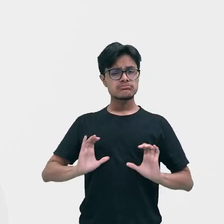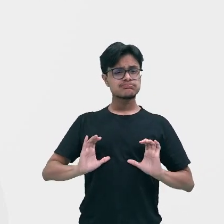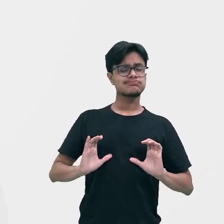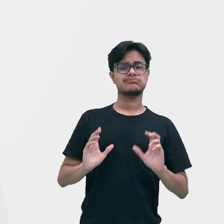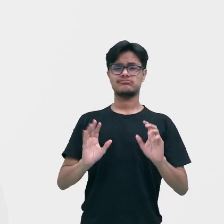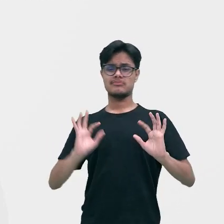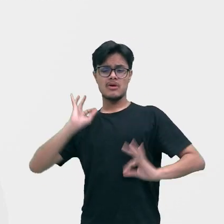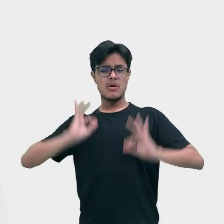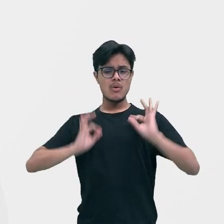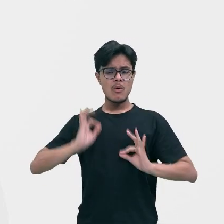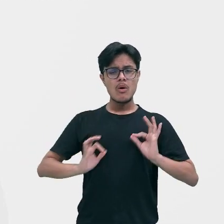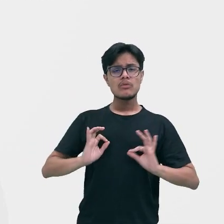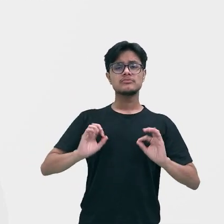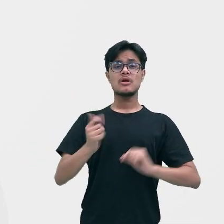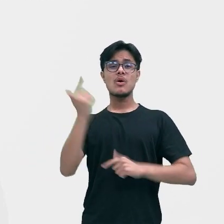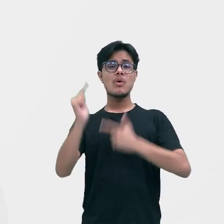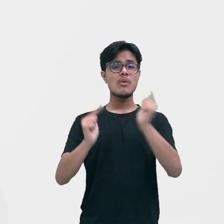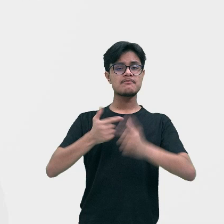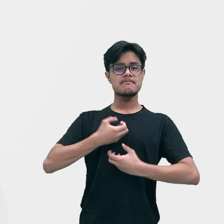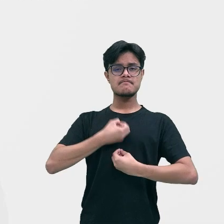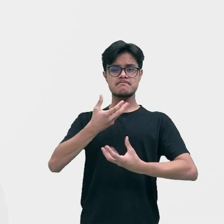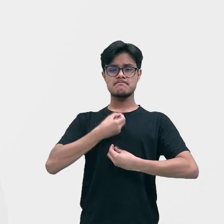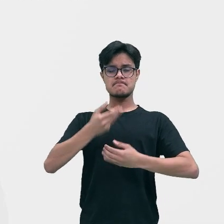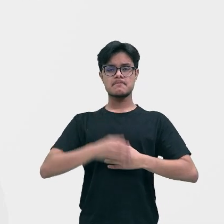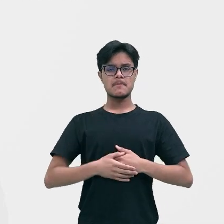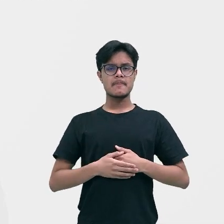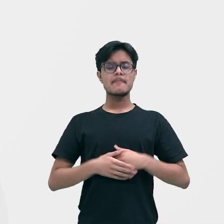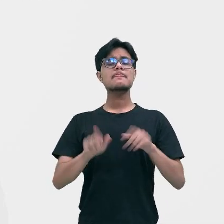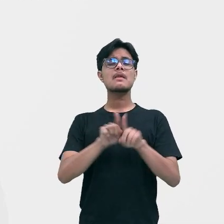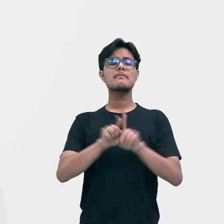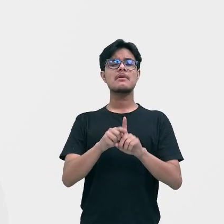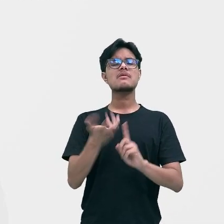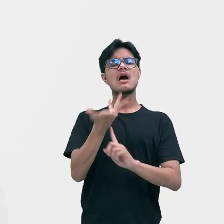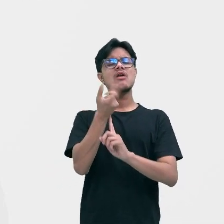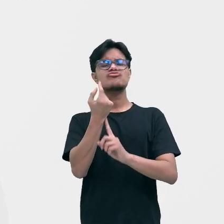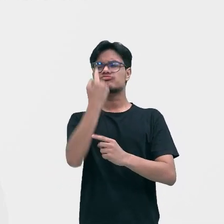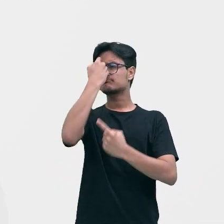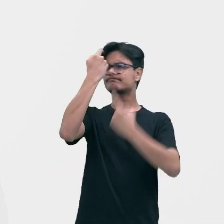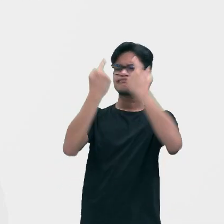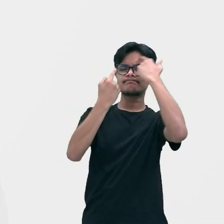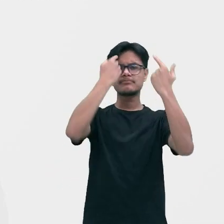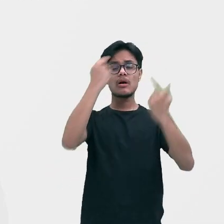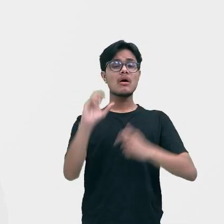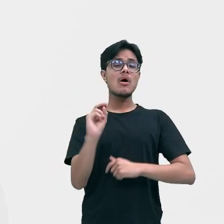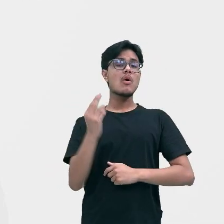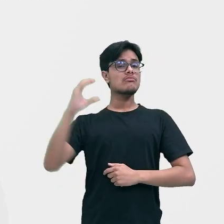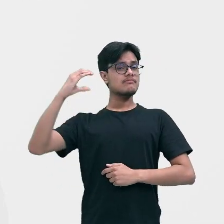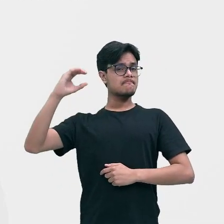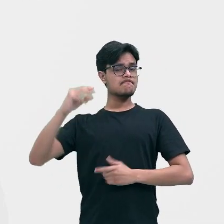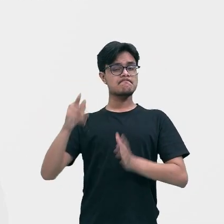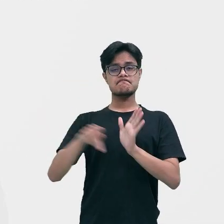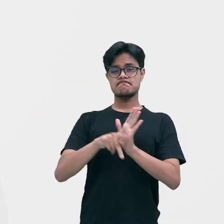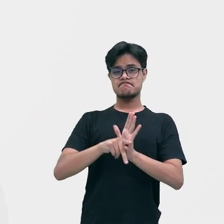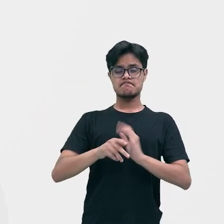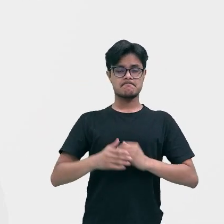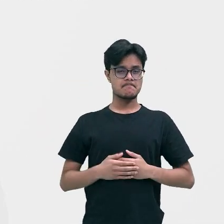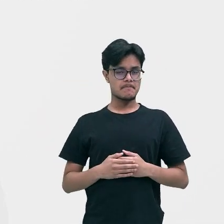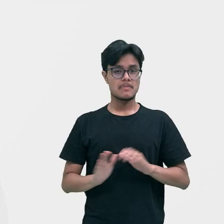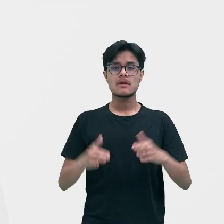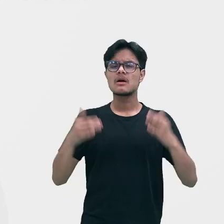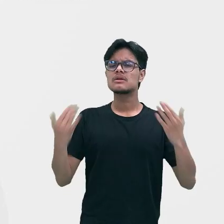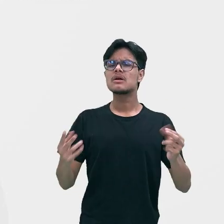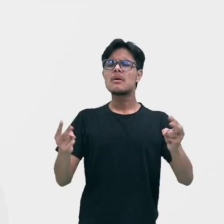outras formas de expressão, inclusive de criatividade artística ou científica próprios, né? Então, a gente